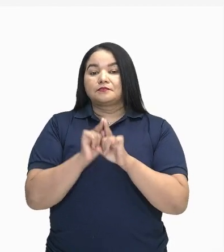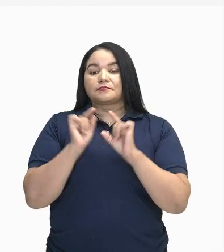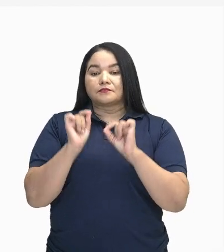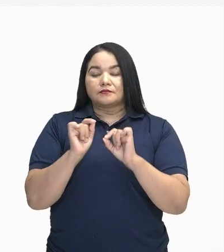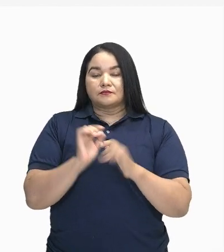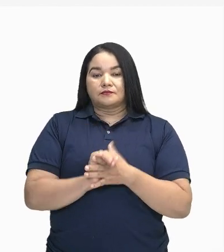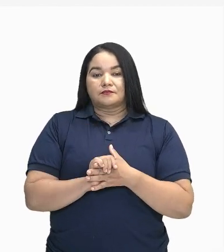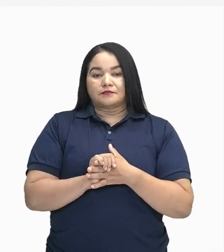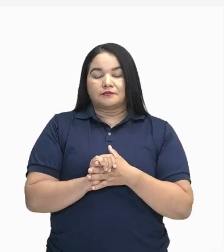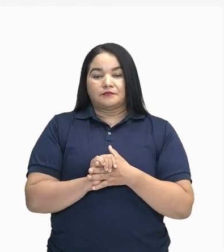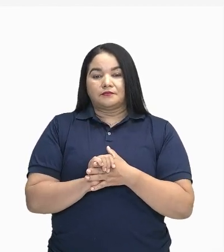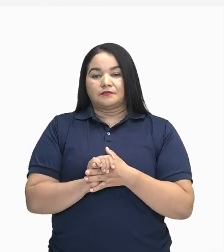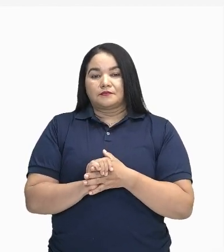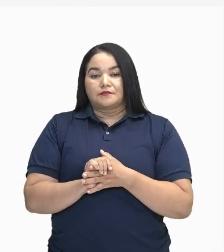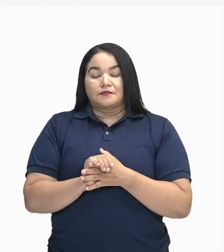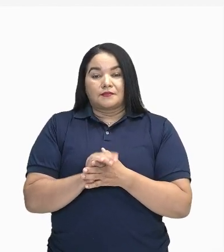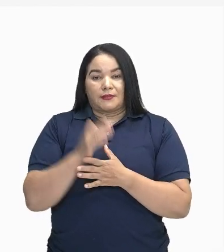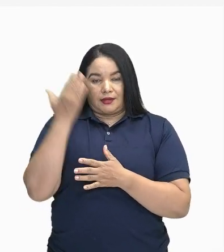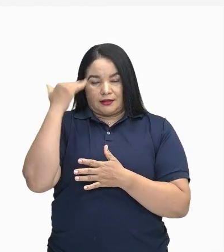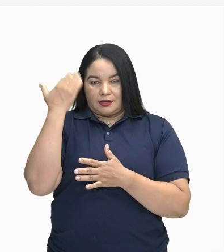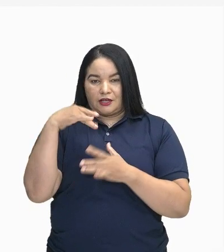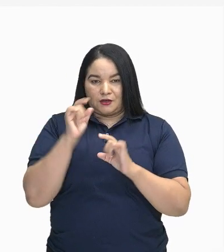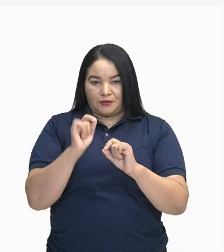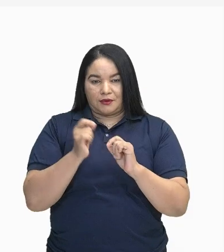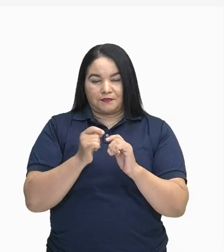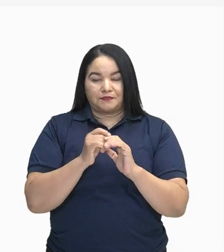observar que o conceito de razão,